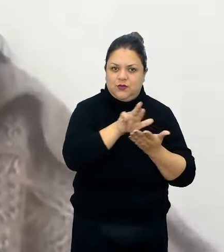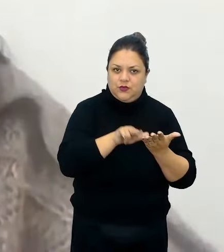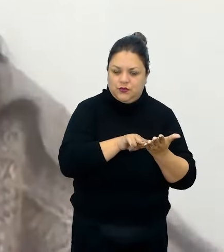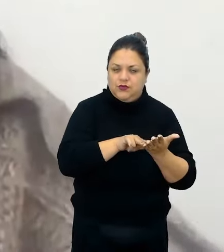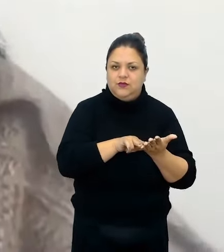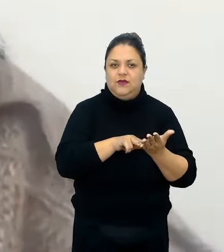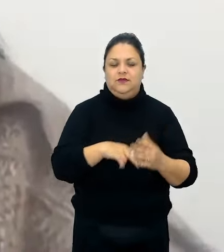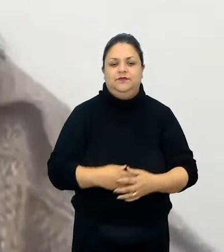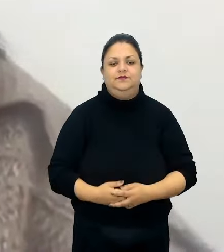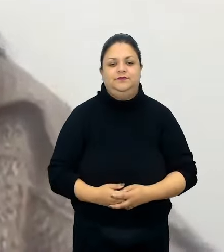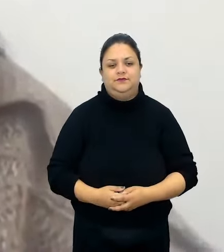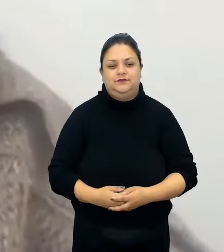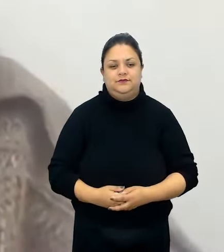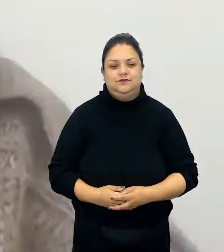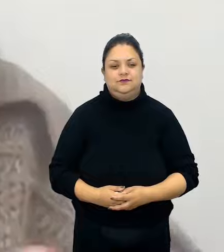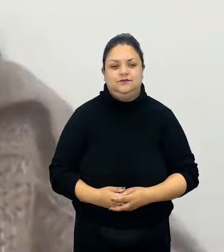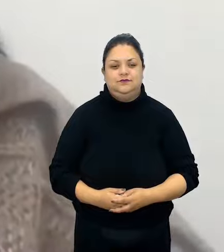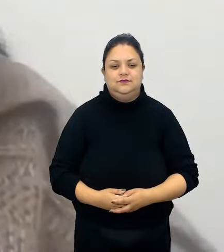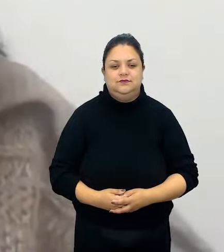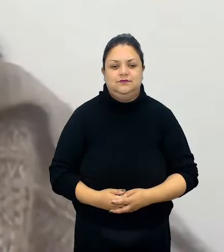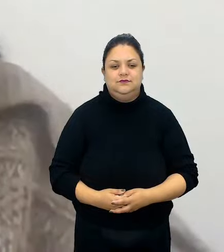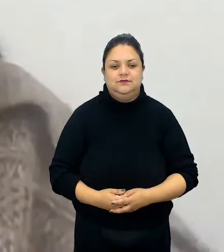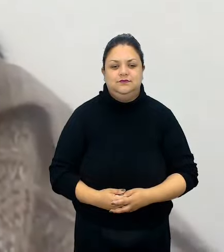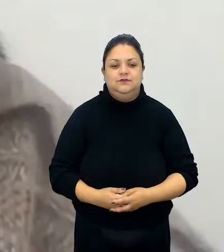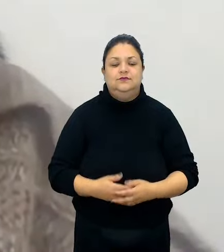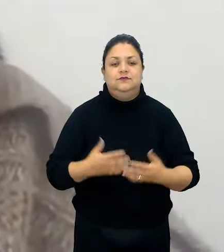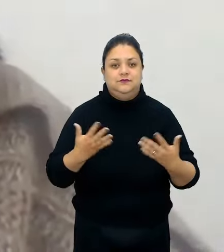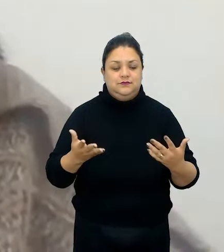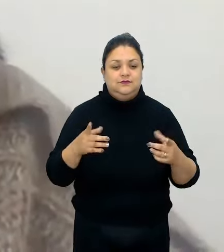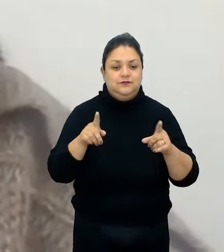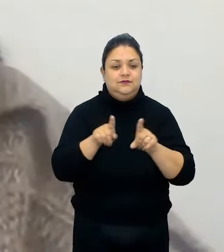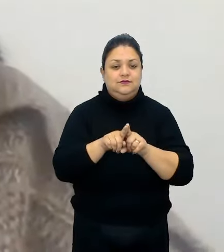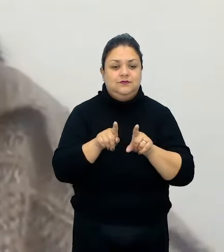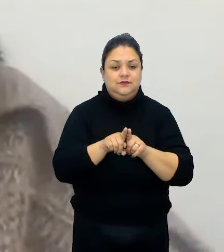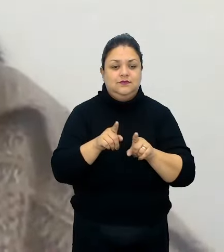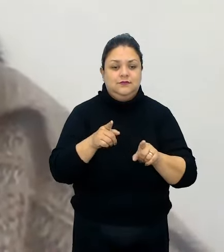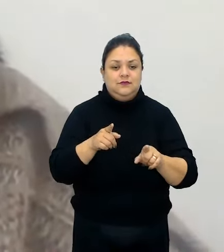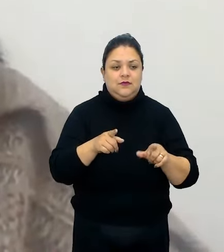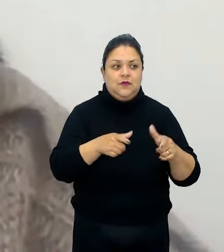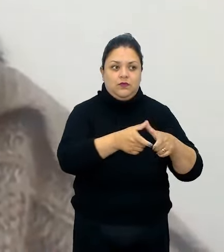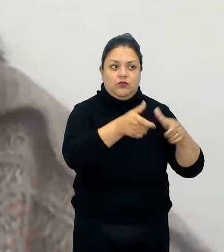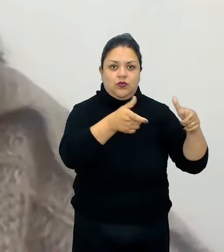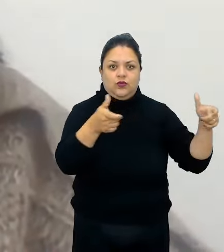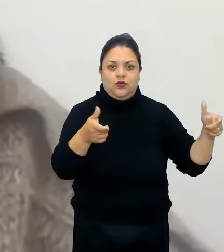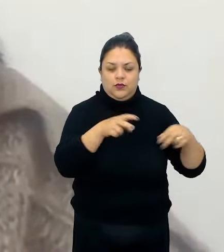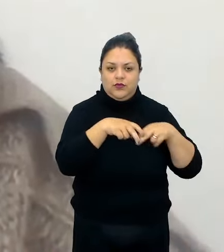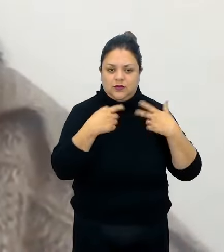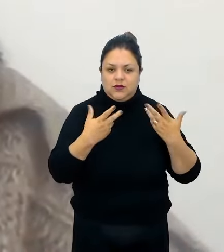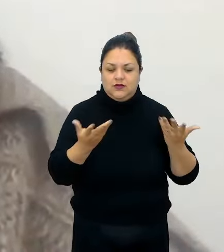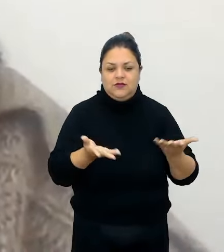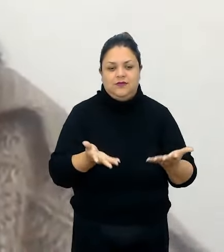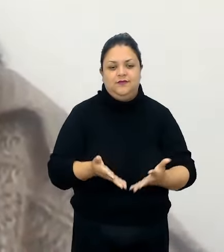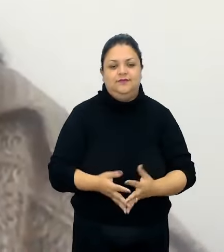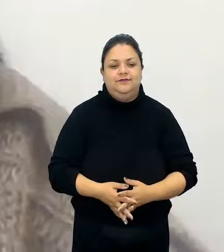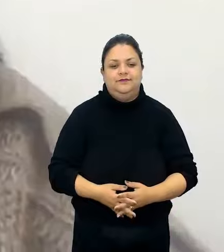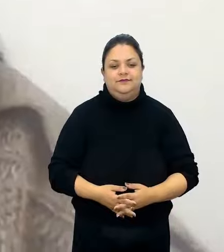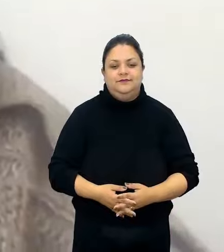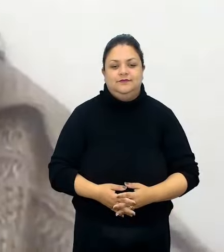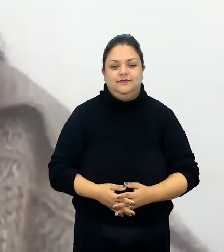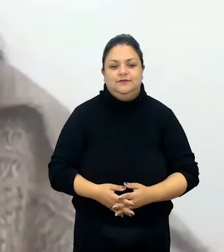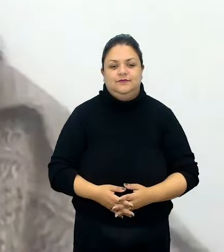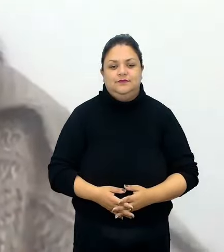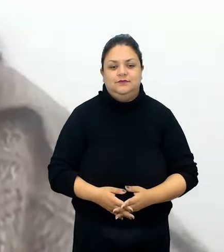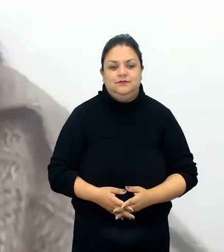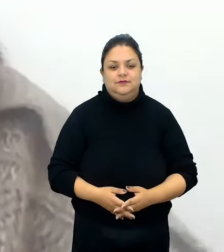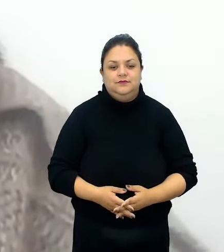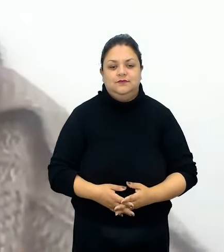sensorial, e isso faz com que o número seja maior, né? Existe um grande número que